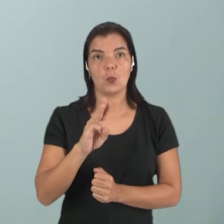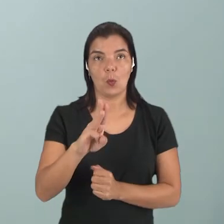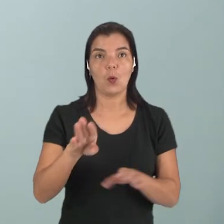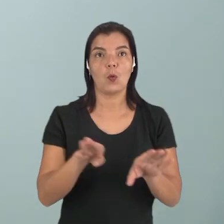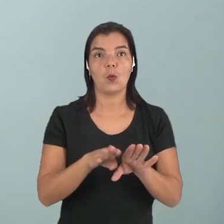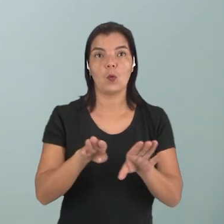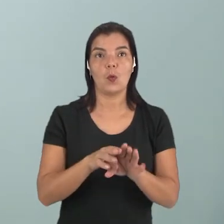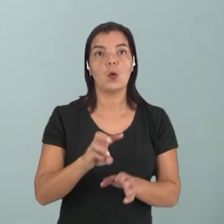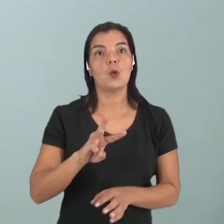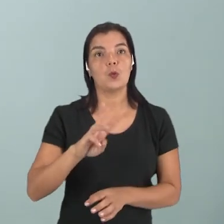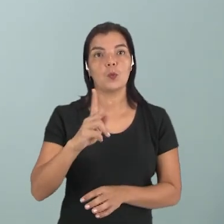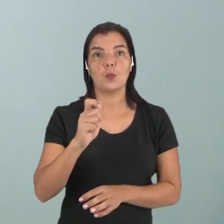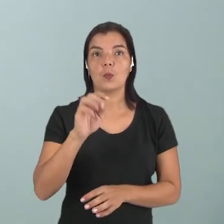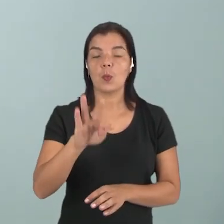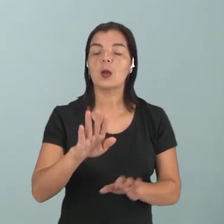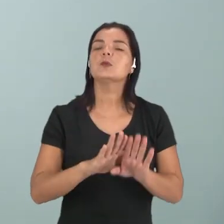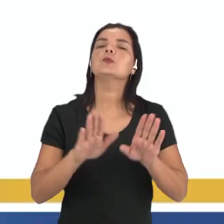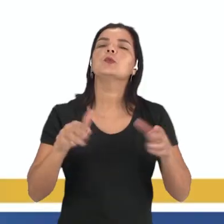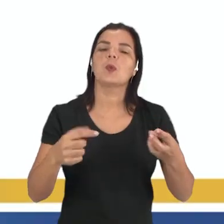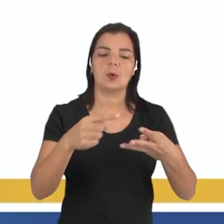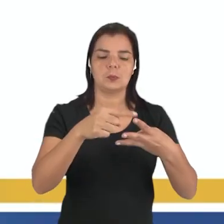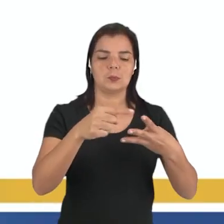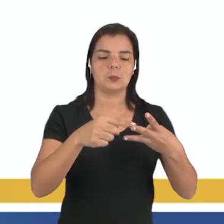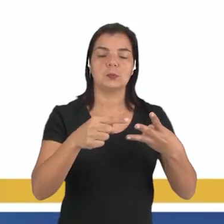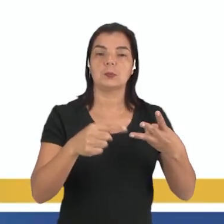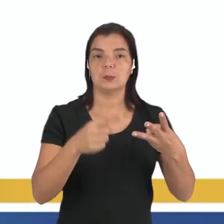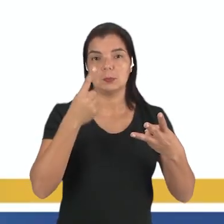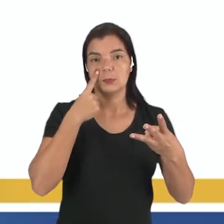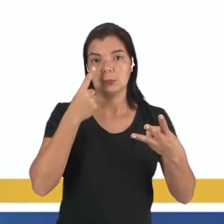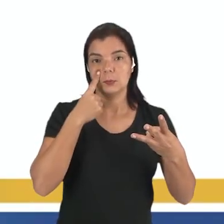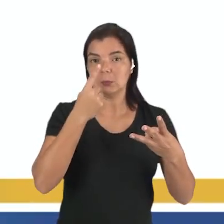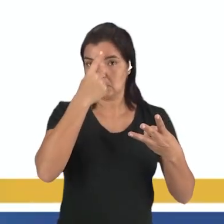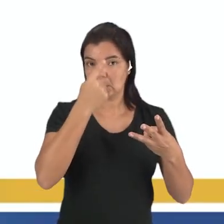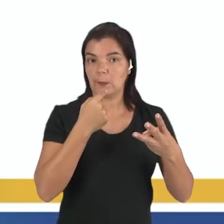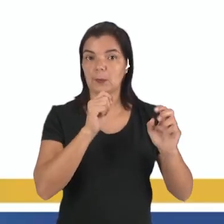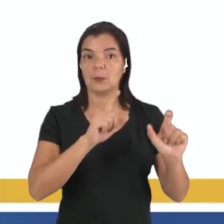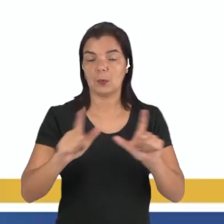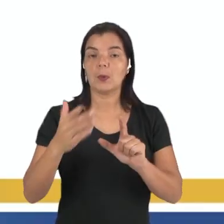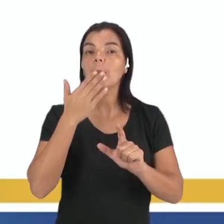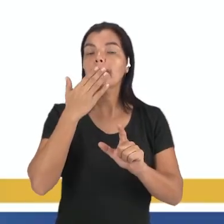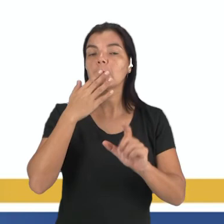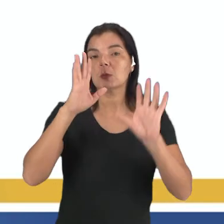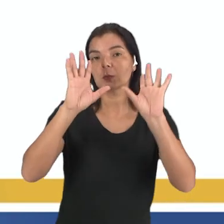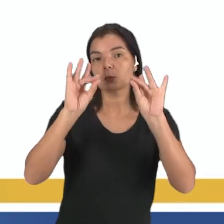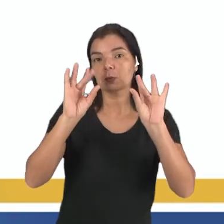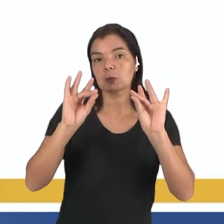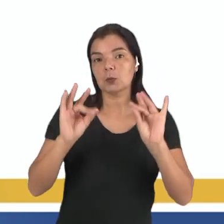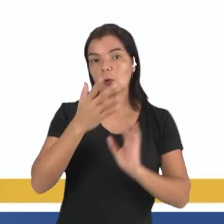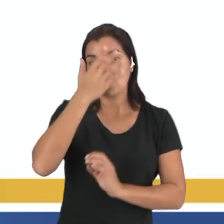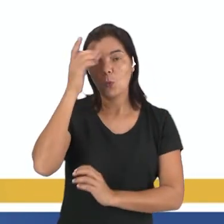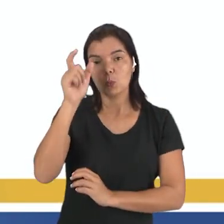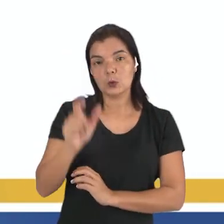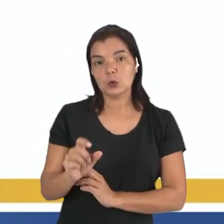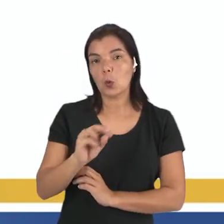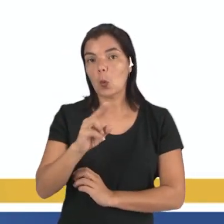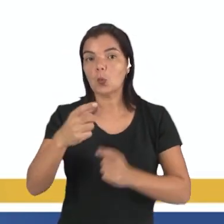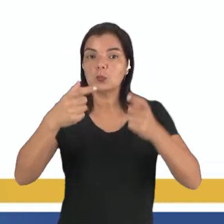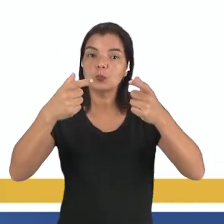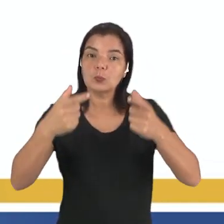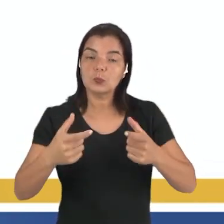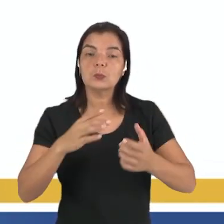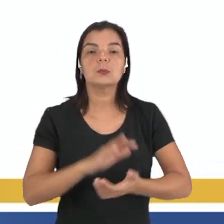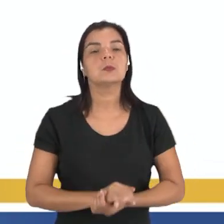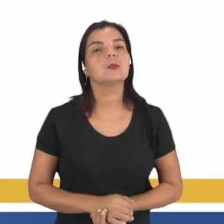o what. Qual dessas 3 junções que a gente vê na tela aí vai pedir para descrever uma pessoa ou um lugar? É